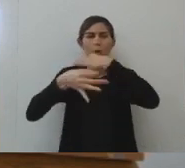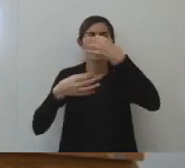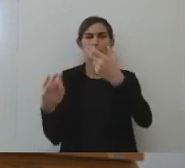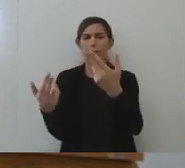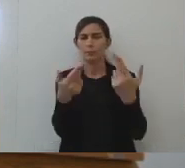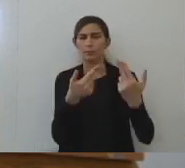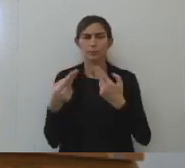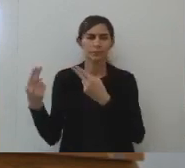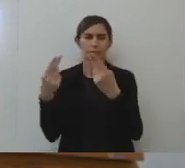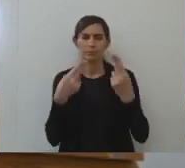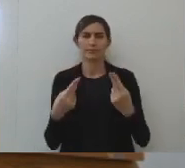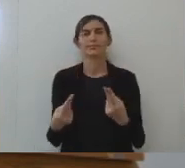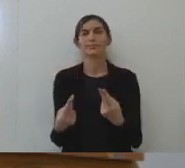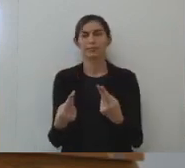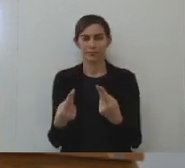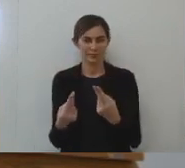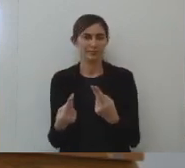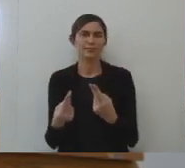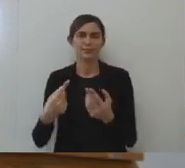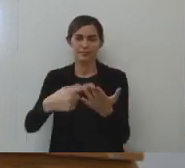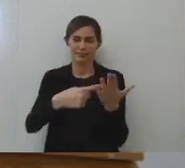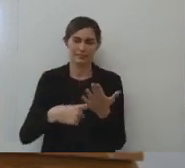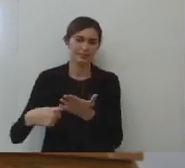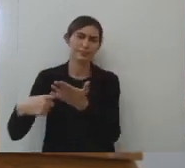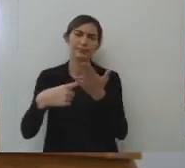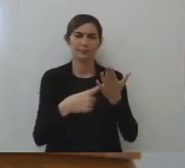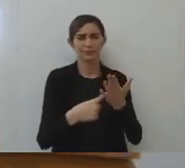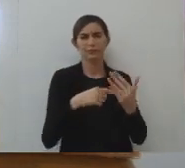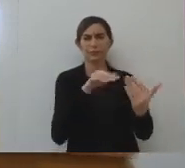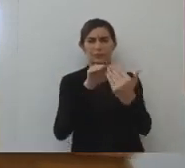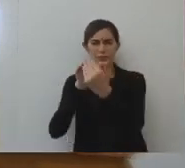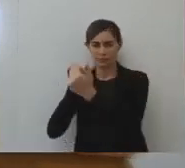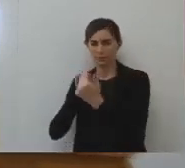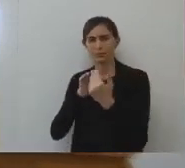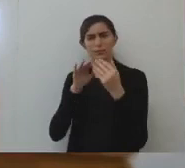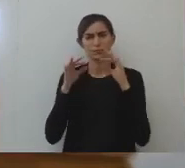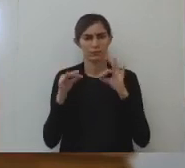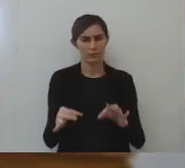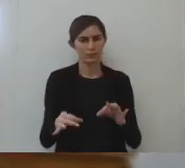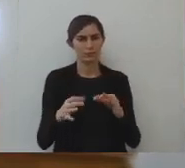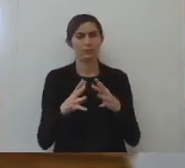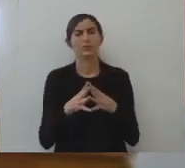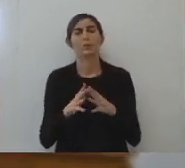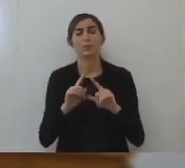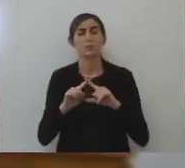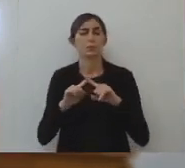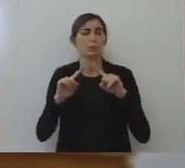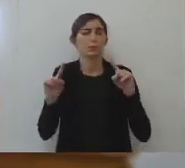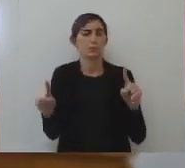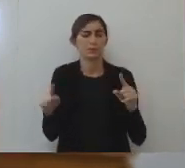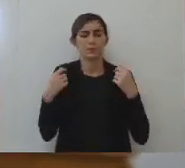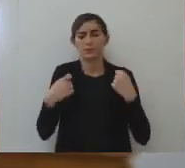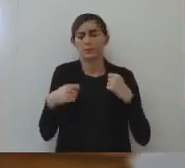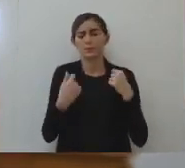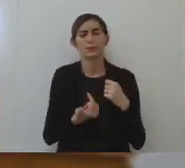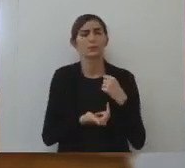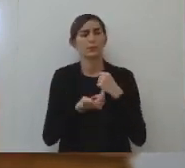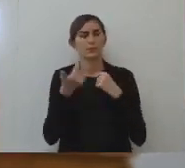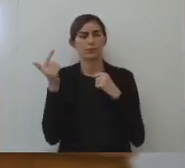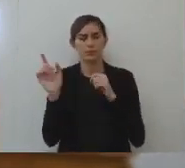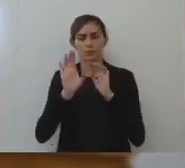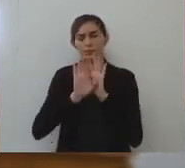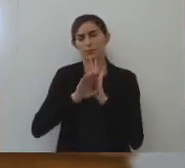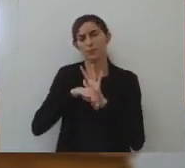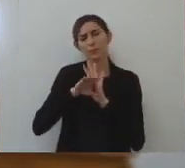comungando, nós estamos dividindo esse acordo, essa concordância, certo? Mas aí a gente precisa de outro conceito, que é